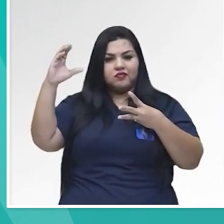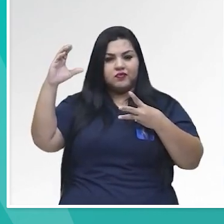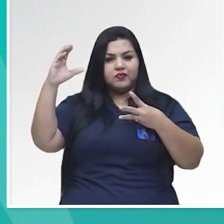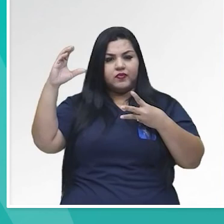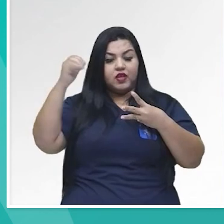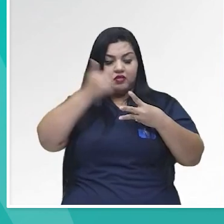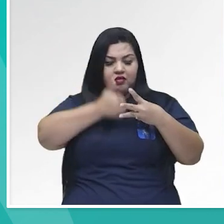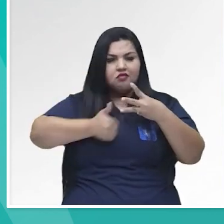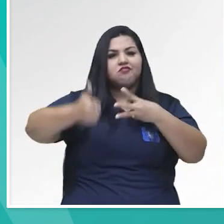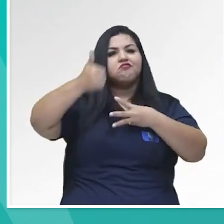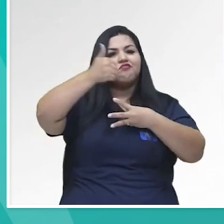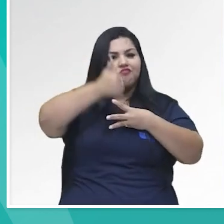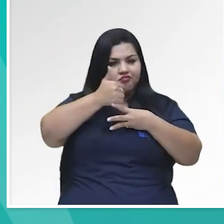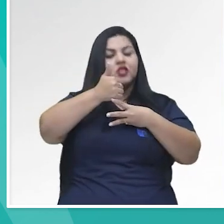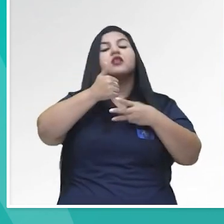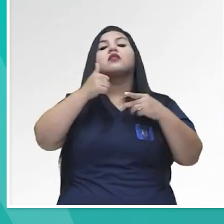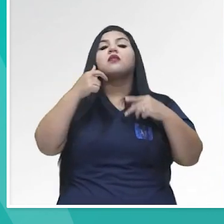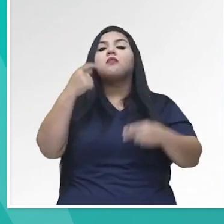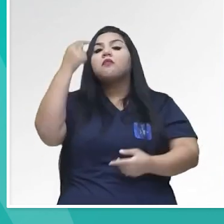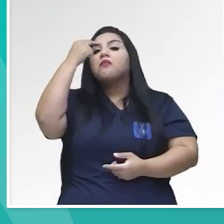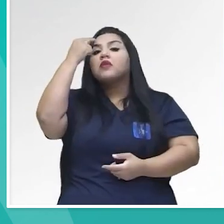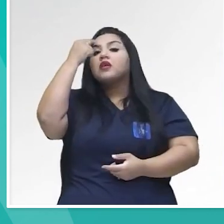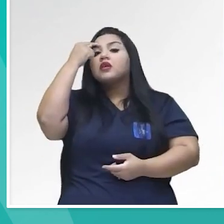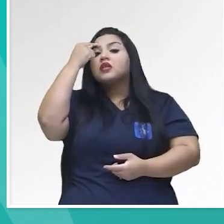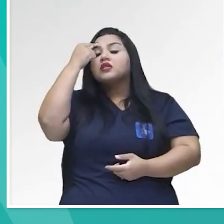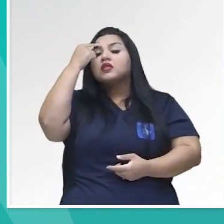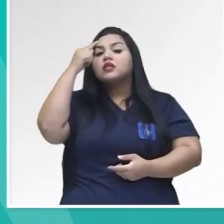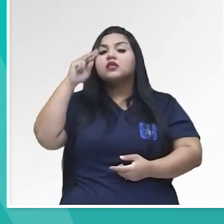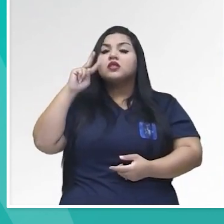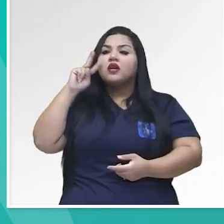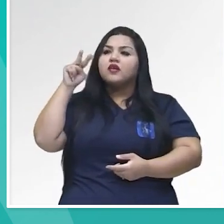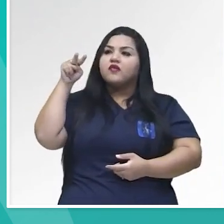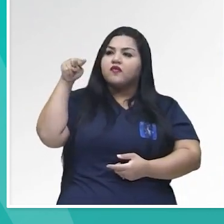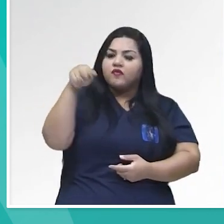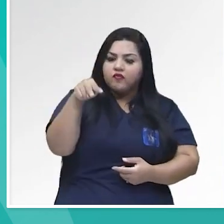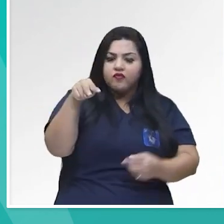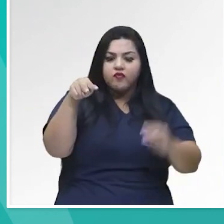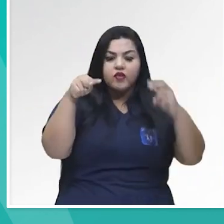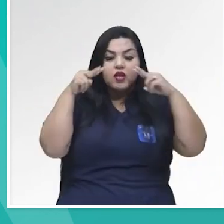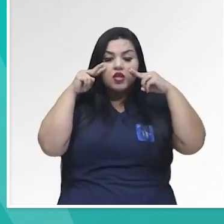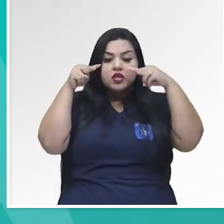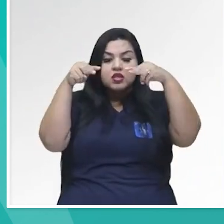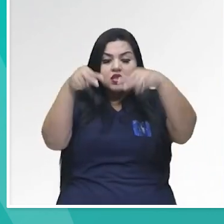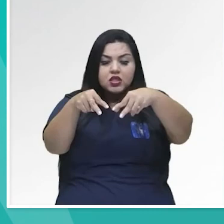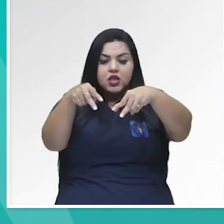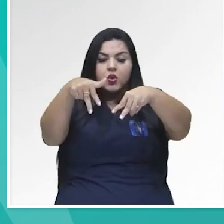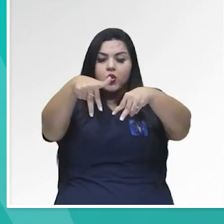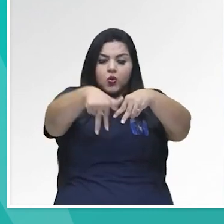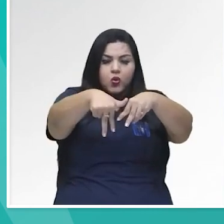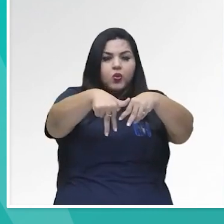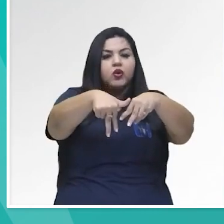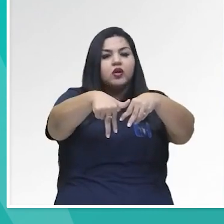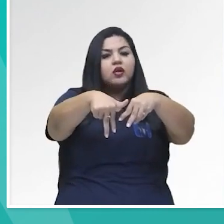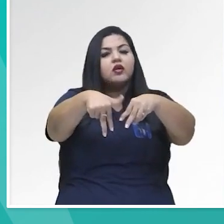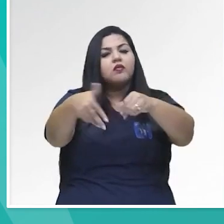E se a gente parar para pensar que essa visão antropocêntrica, que vai ser na verdade,